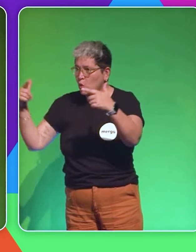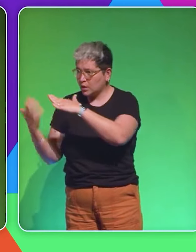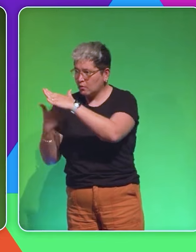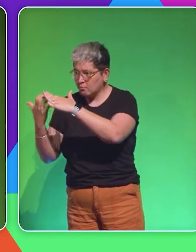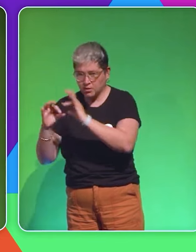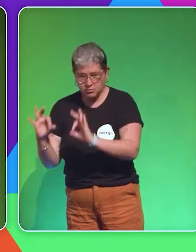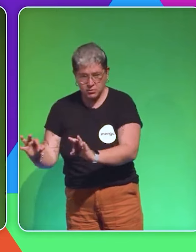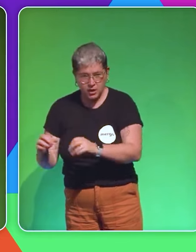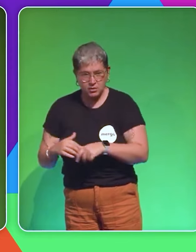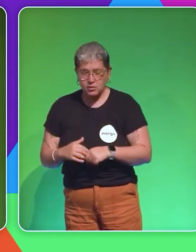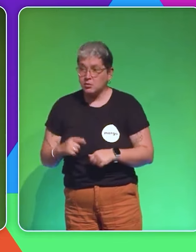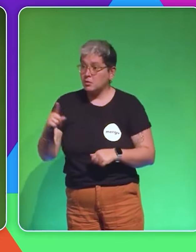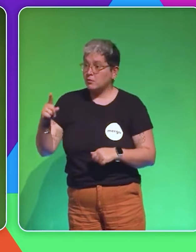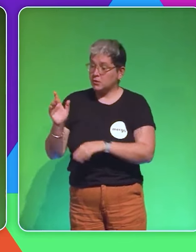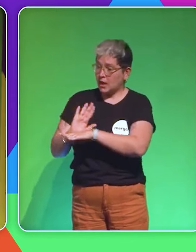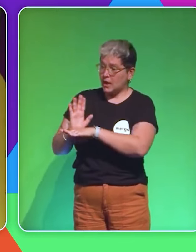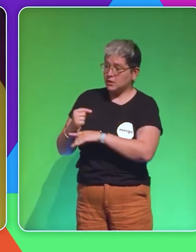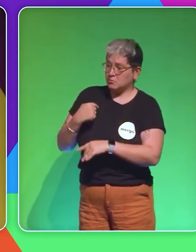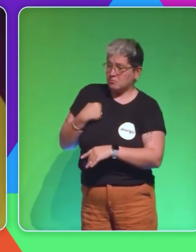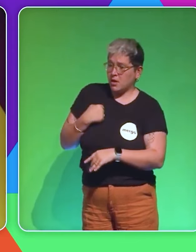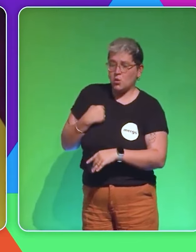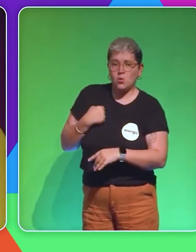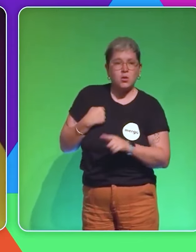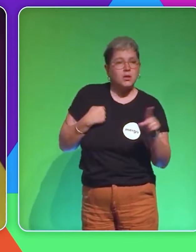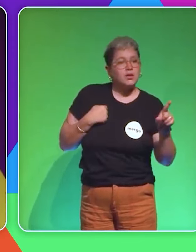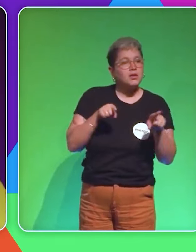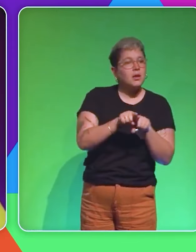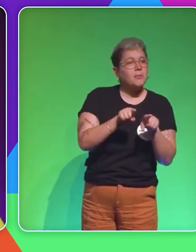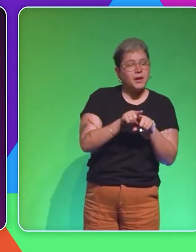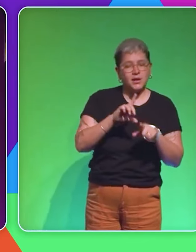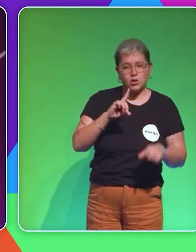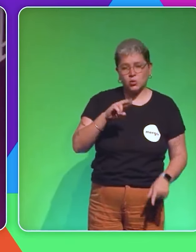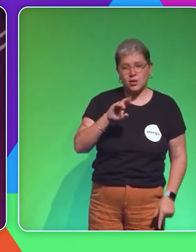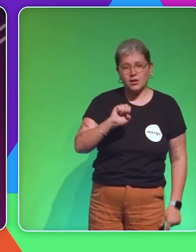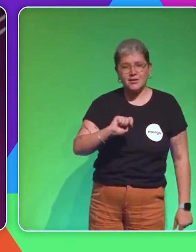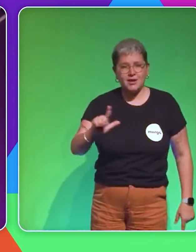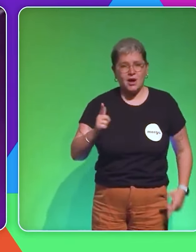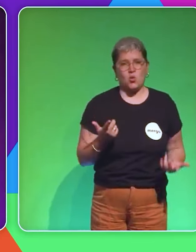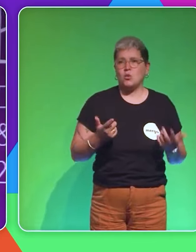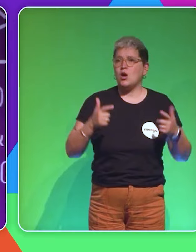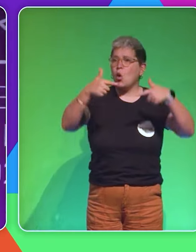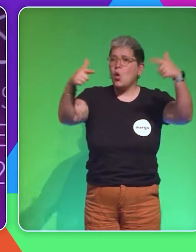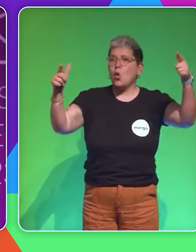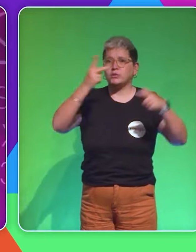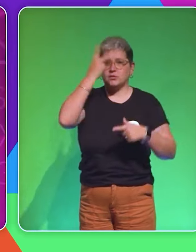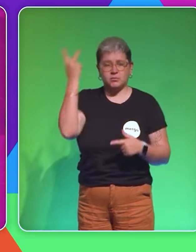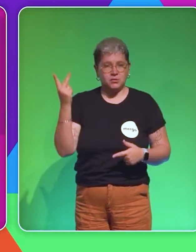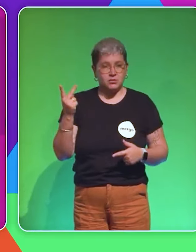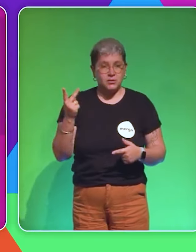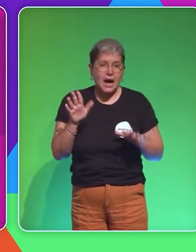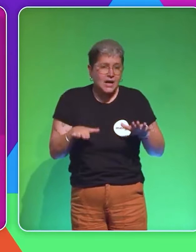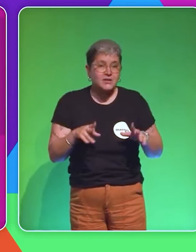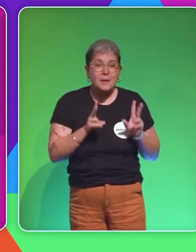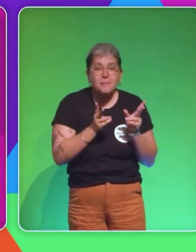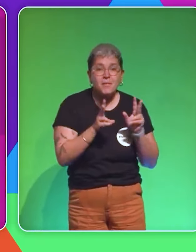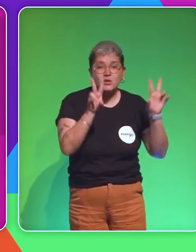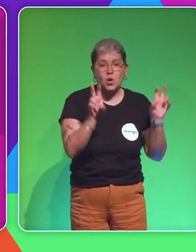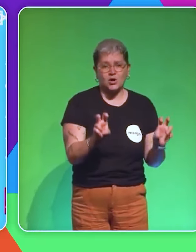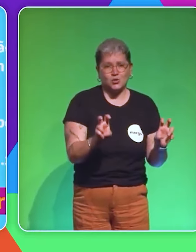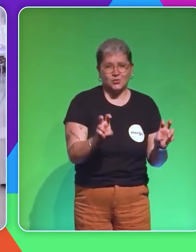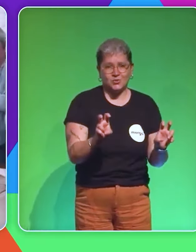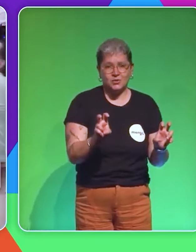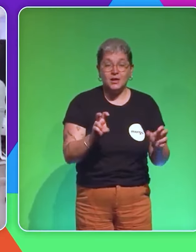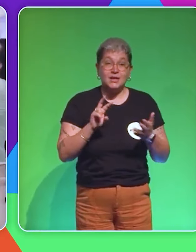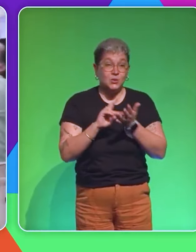vocês assistem os meus vídeos vocês assistem também o do Daniel assistem de outras pessoas sobre o mesmo assunto então não existe